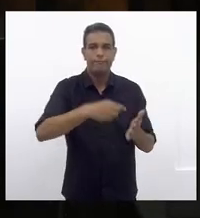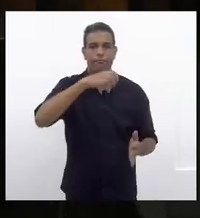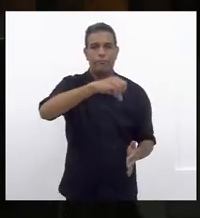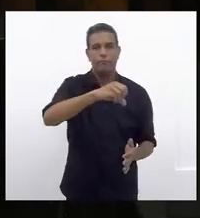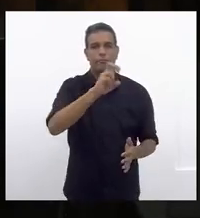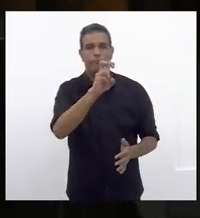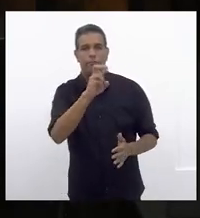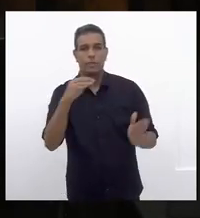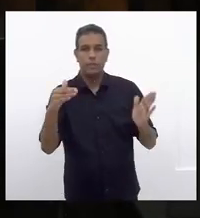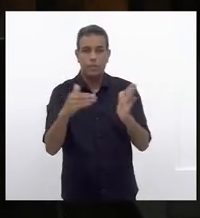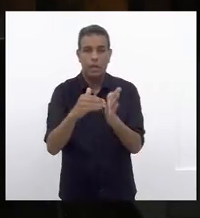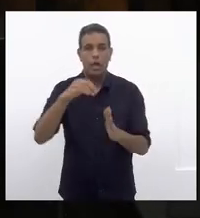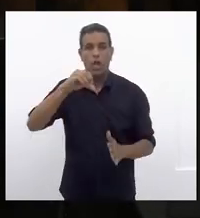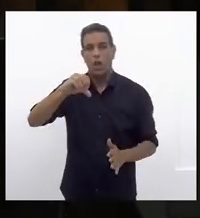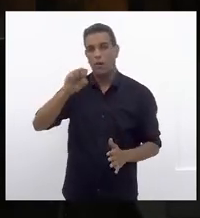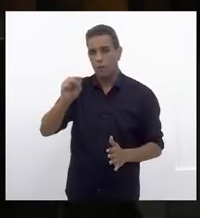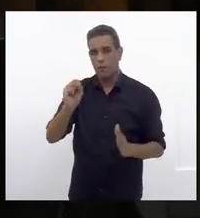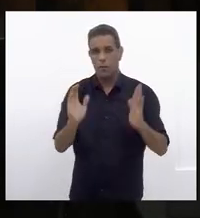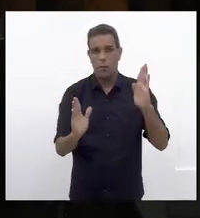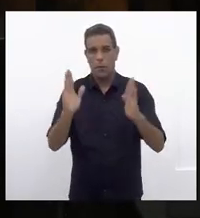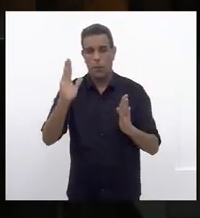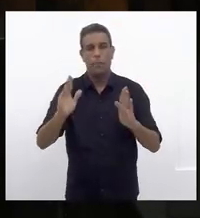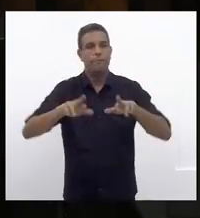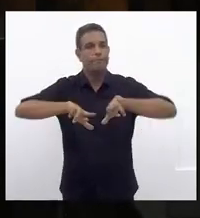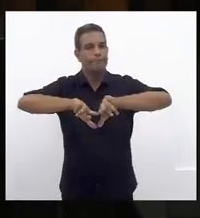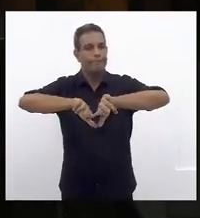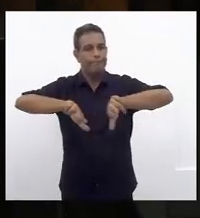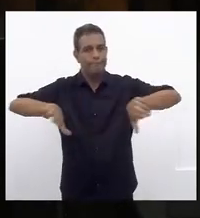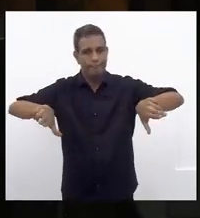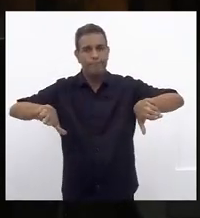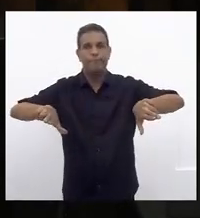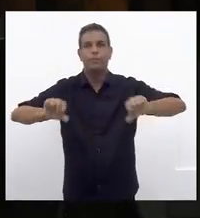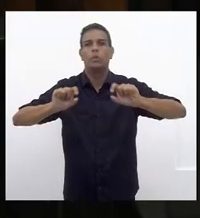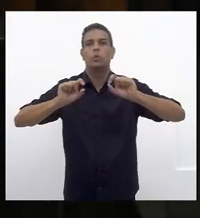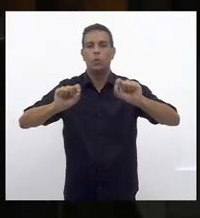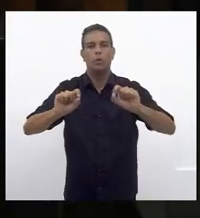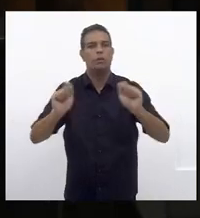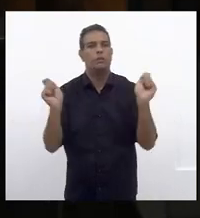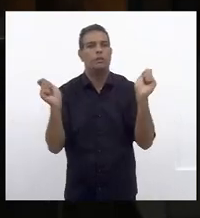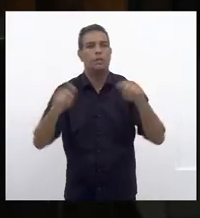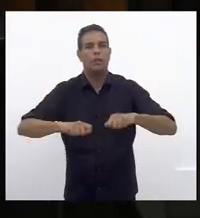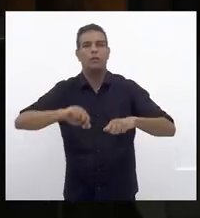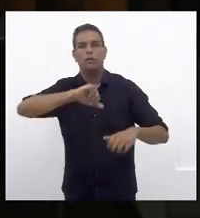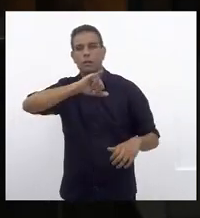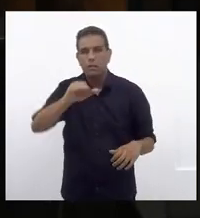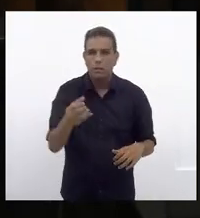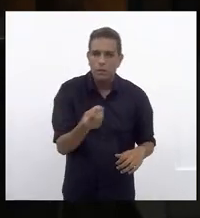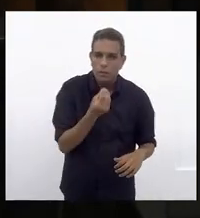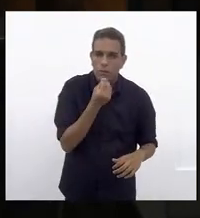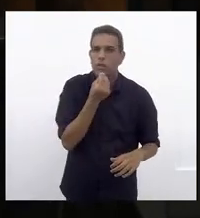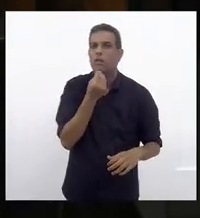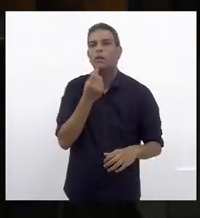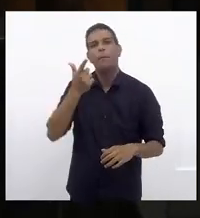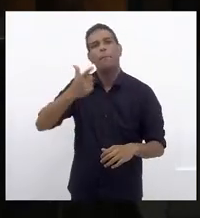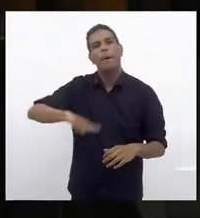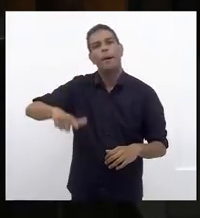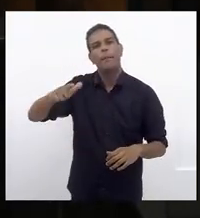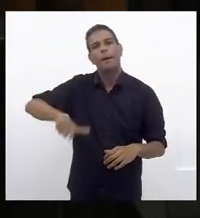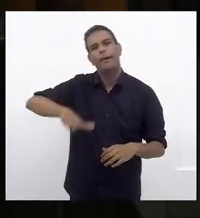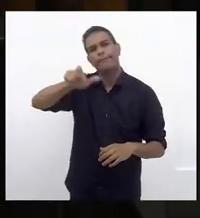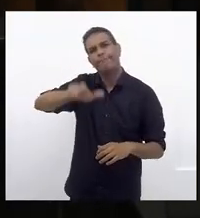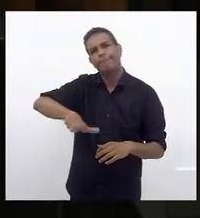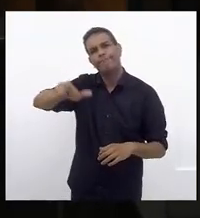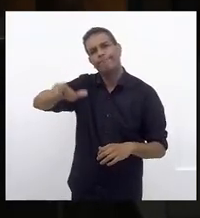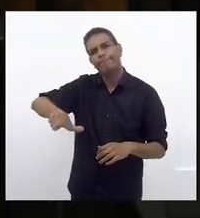e 98. Muitos foram aqueles que foram aproveitados por outros